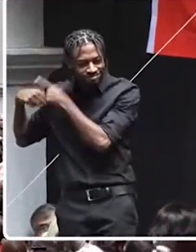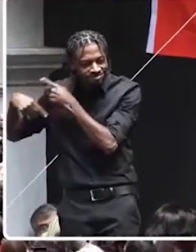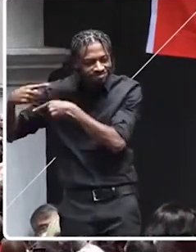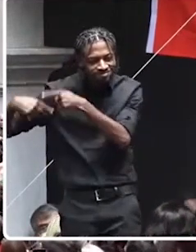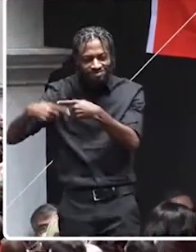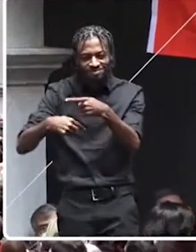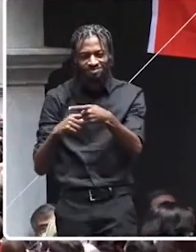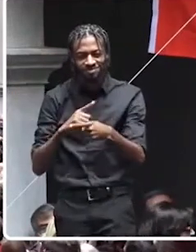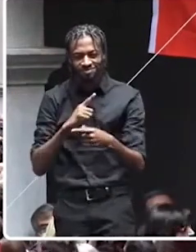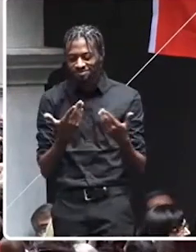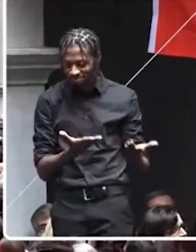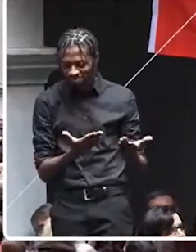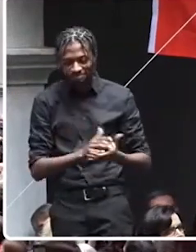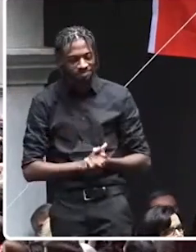africana.